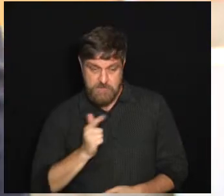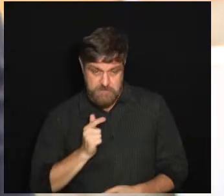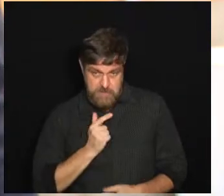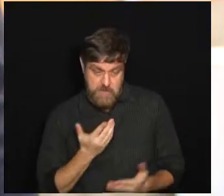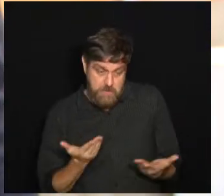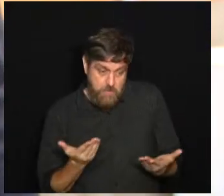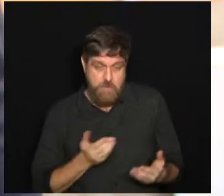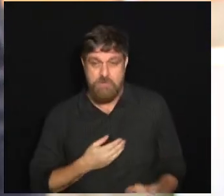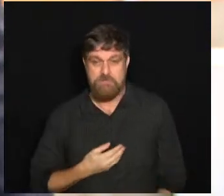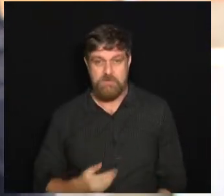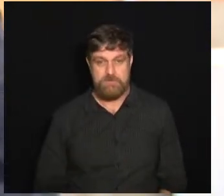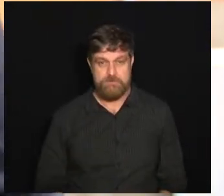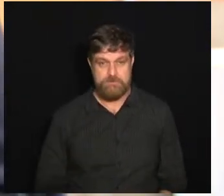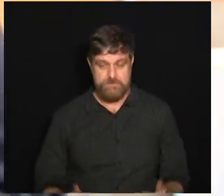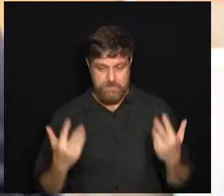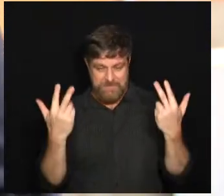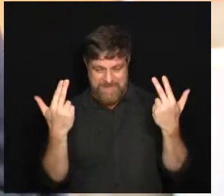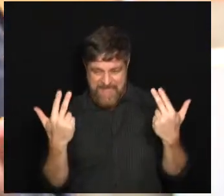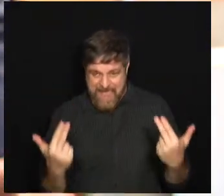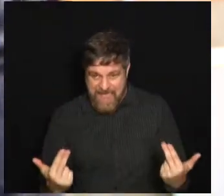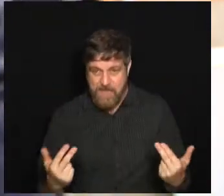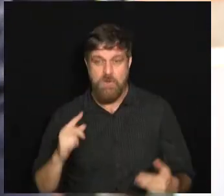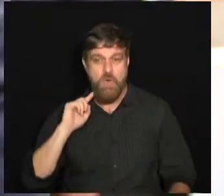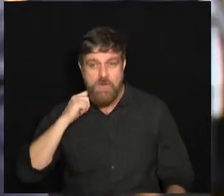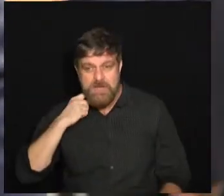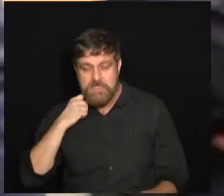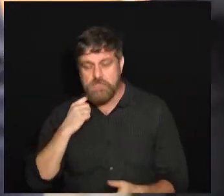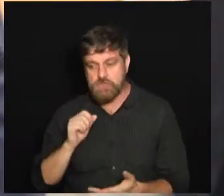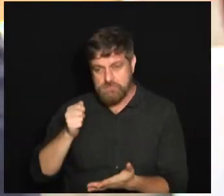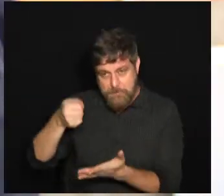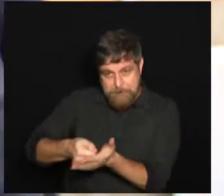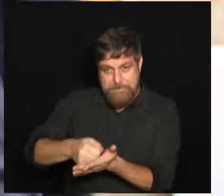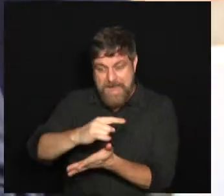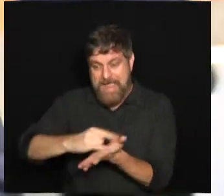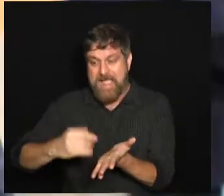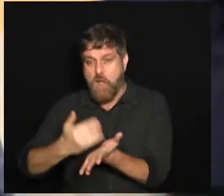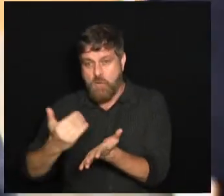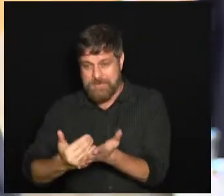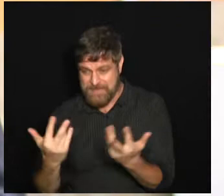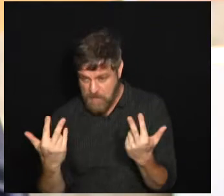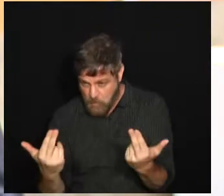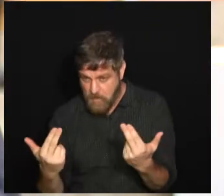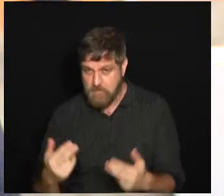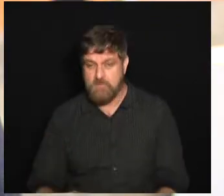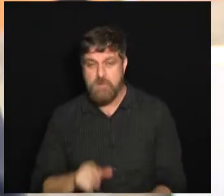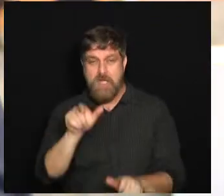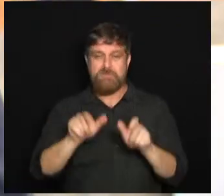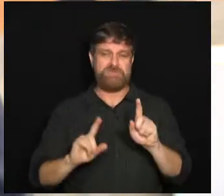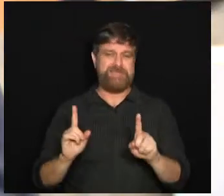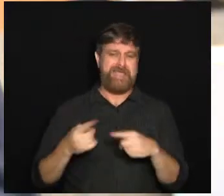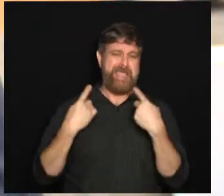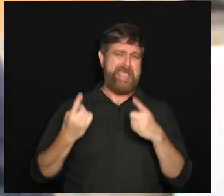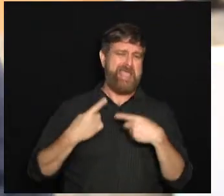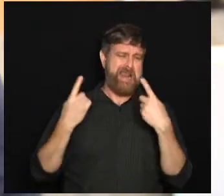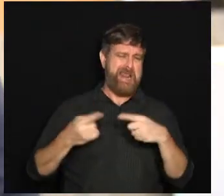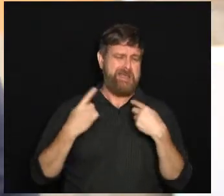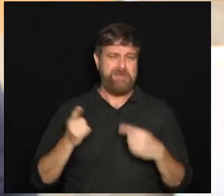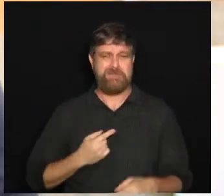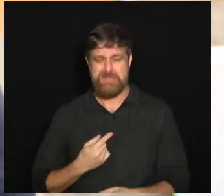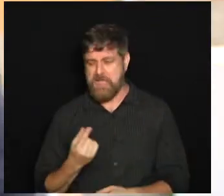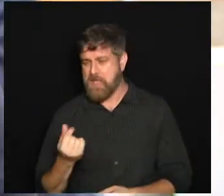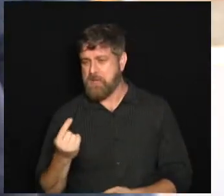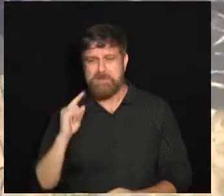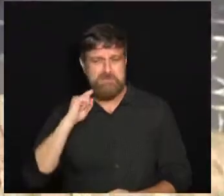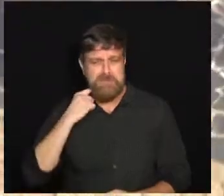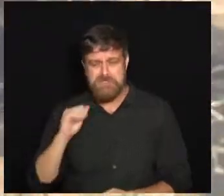valor que acaba se pagando pelo lixo é o valor do contrato, né? Muitas pessoas têm reclamado do alto preço da taxa